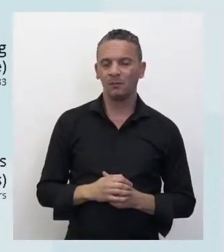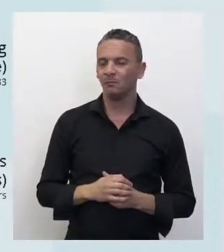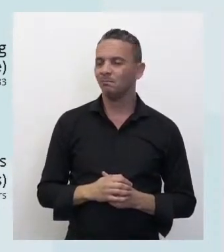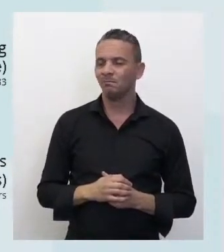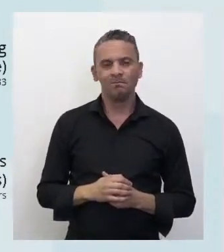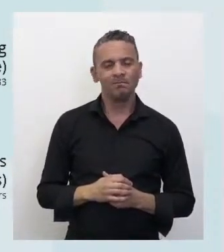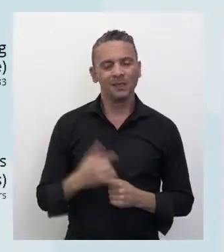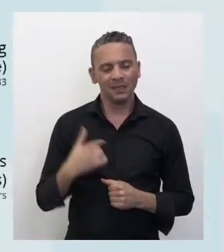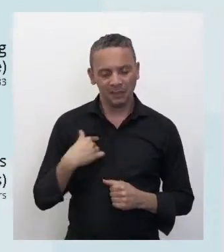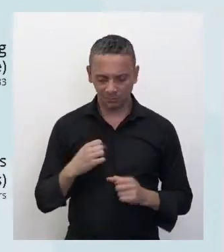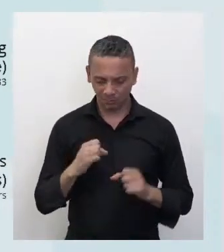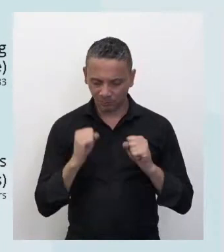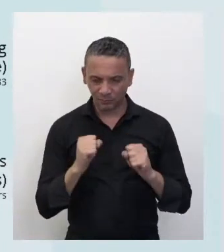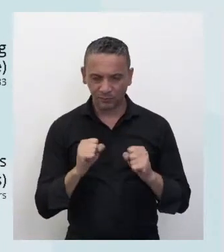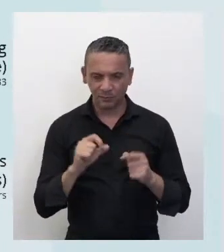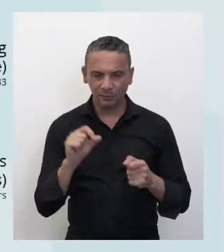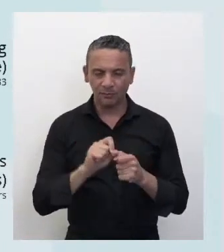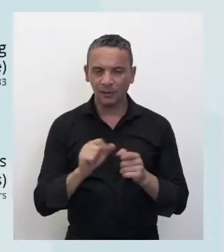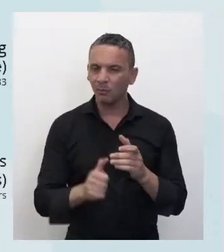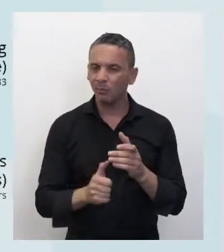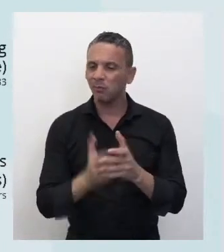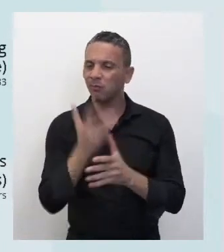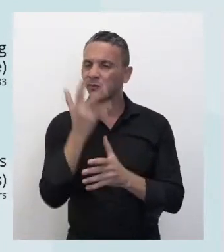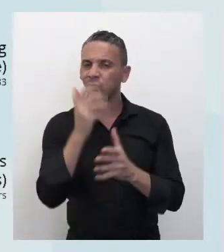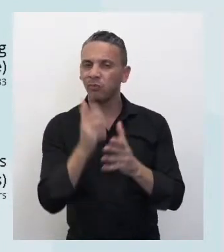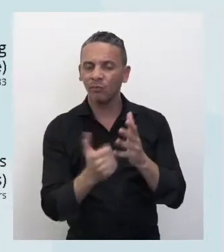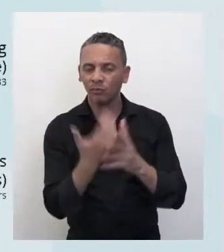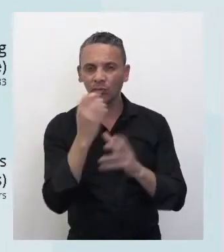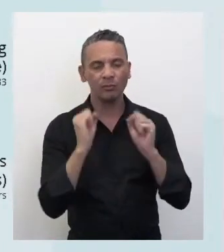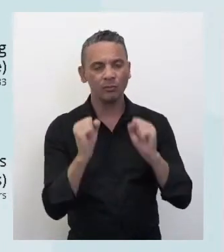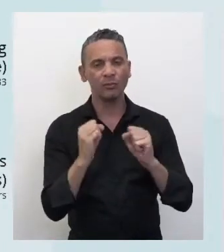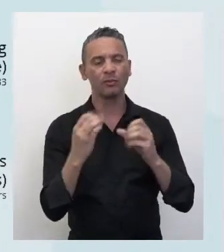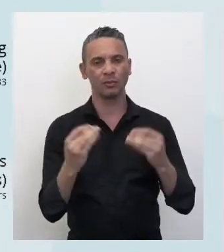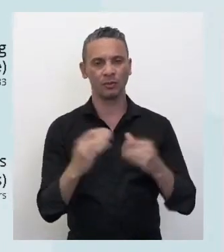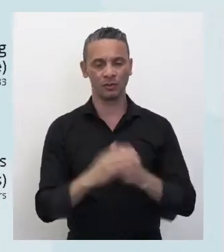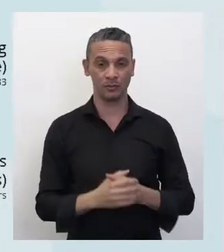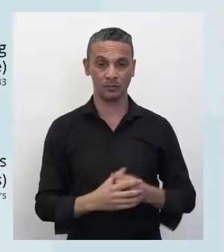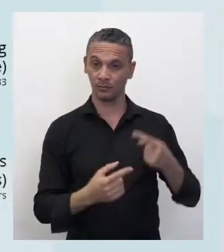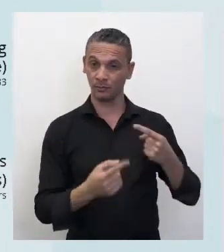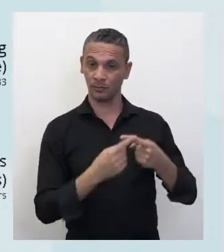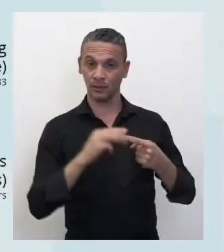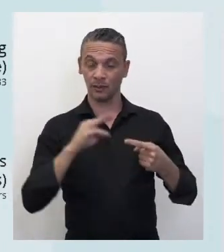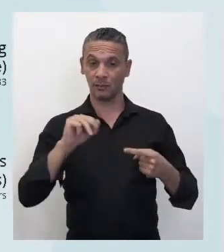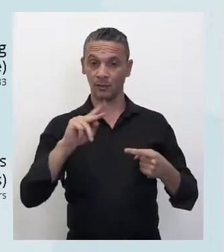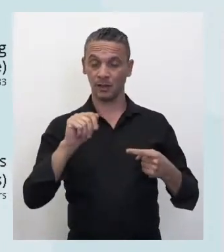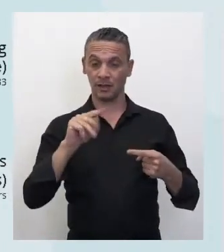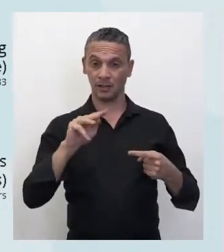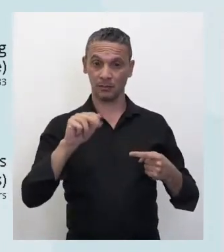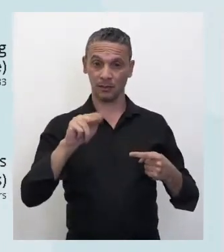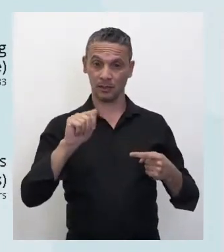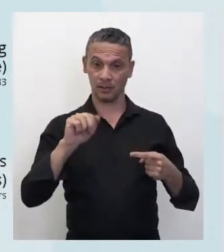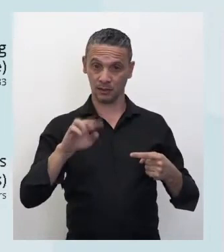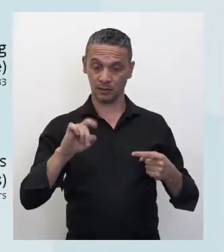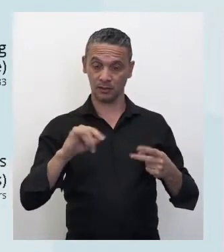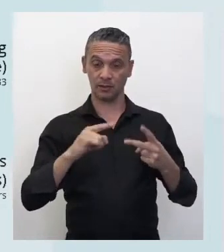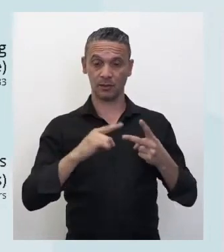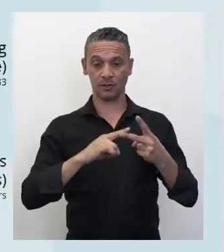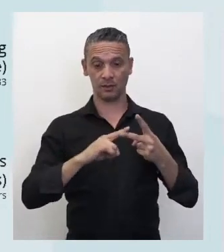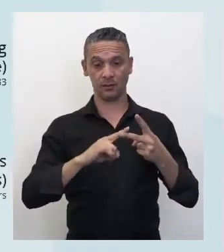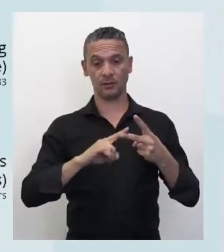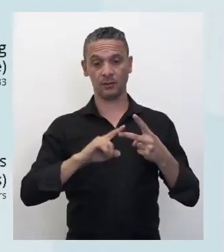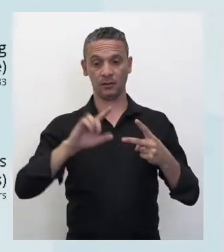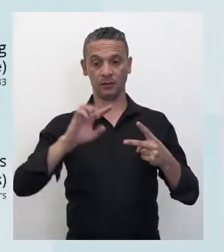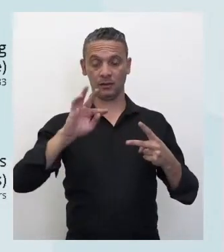eu posso fazer sem? Então, a primeira é de Mahatma Gandhi, a segunda é da